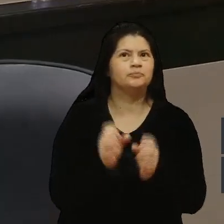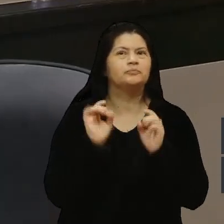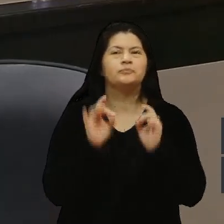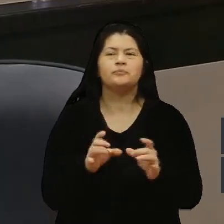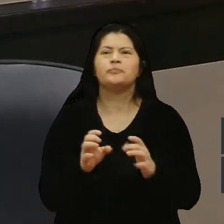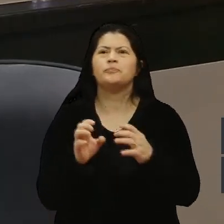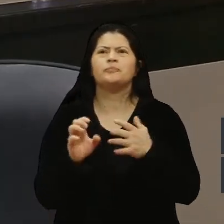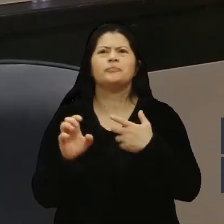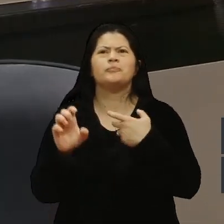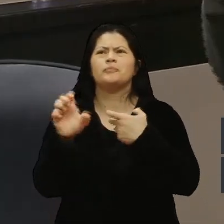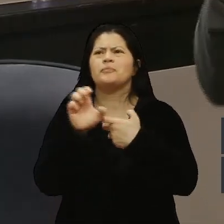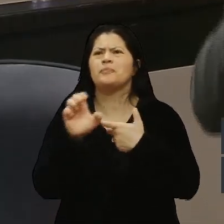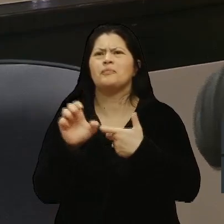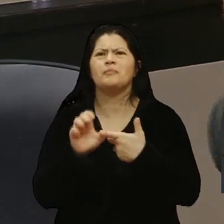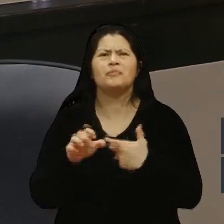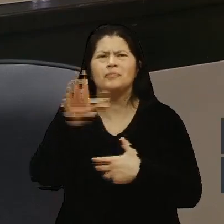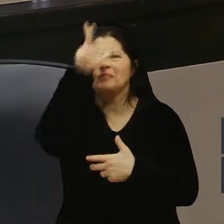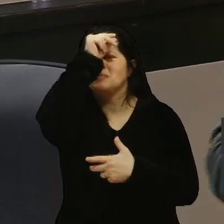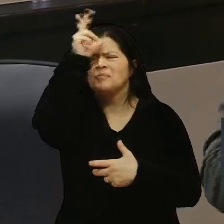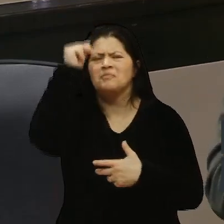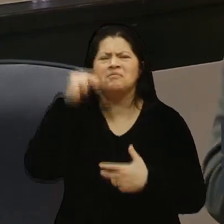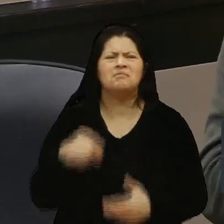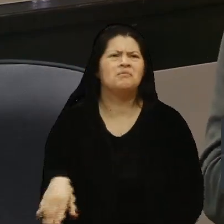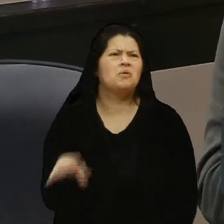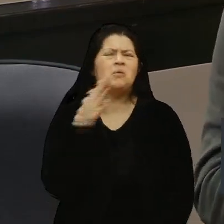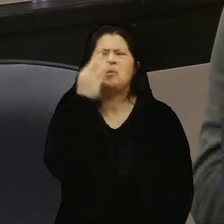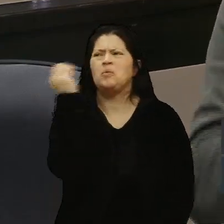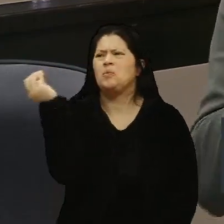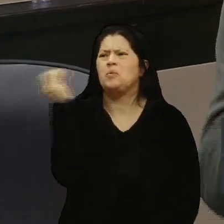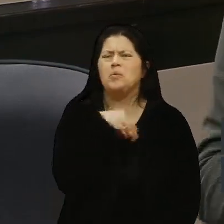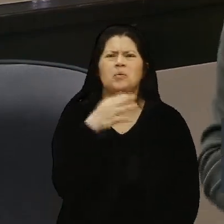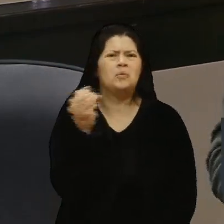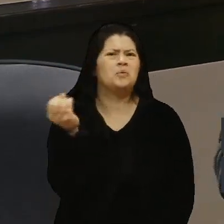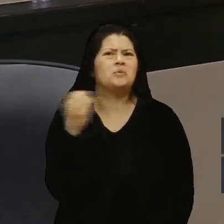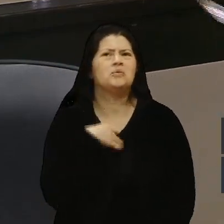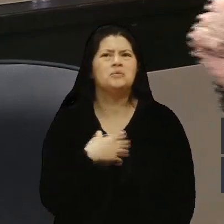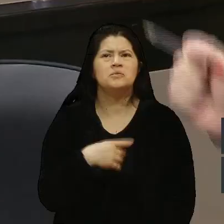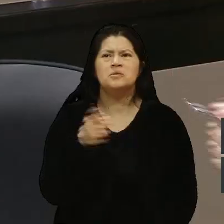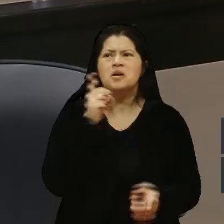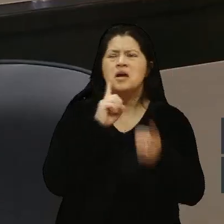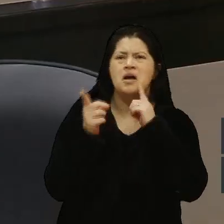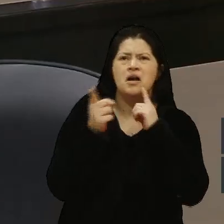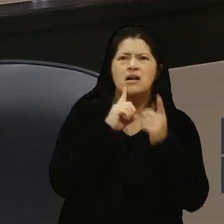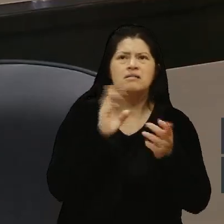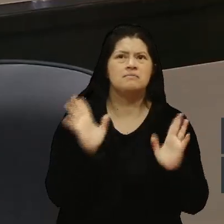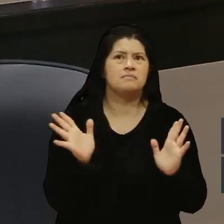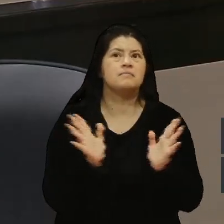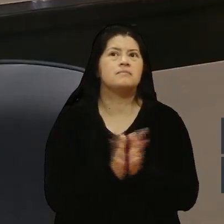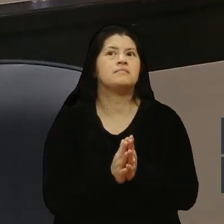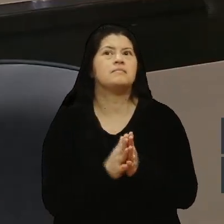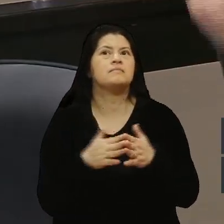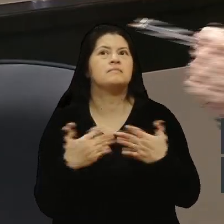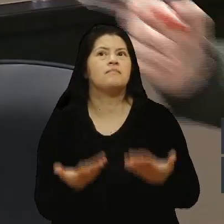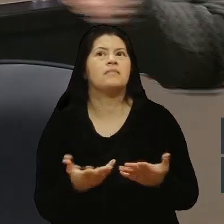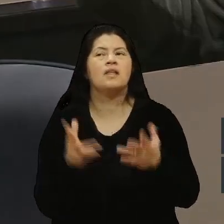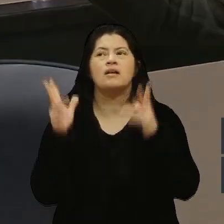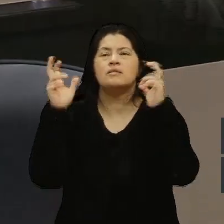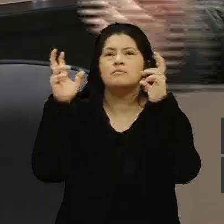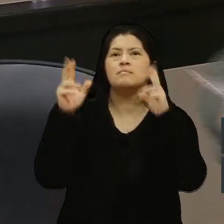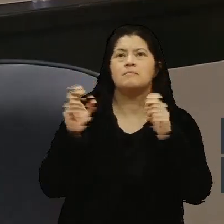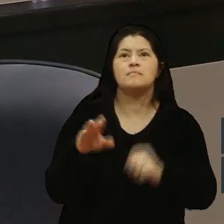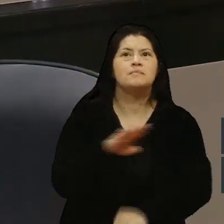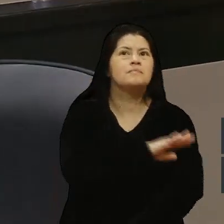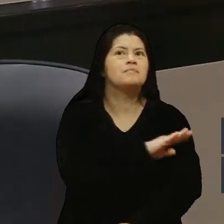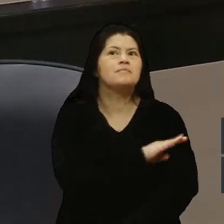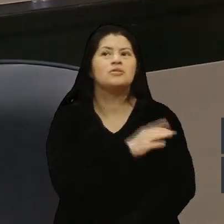executivo se ofende, só o prefeito se ofende. A gente faz um vídeo, vereadora Daiane, ele se ofende com o vídeo, vereadora Sandra. A gente fala de um assunto, vereador capitão, eles dizem que a gente